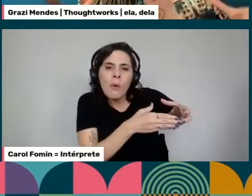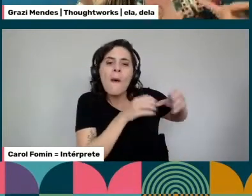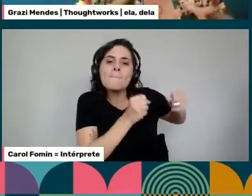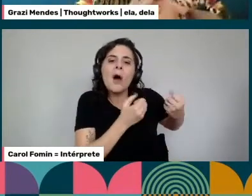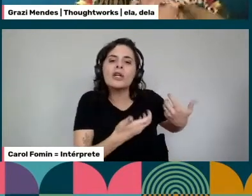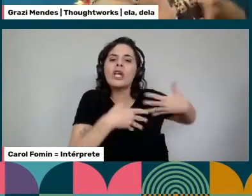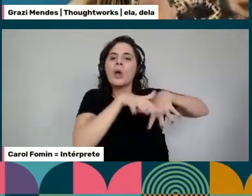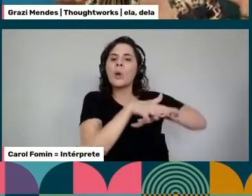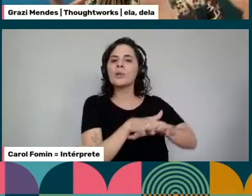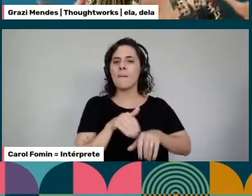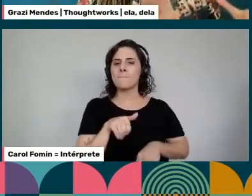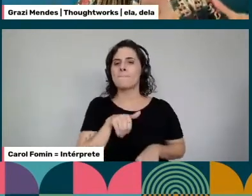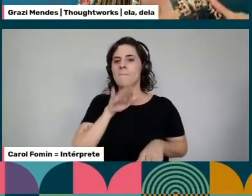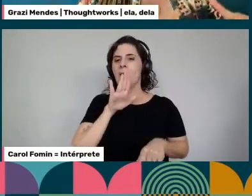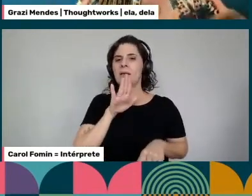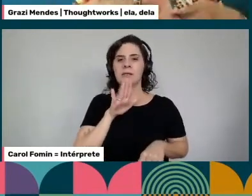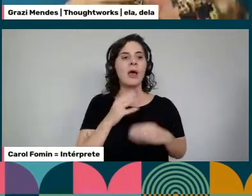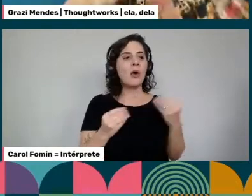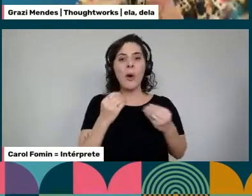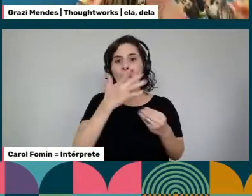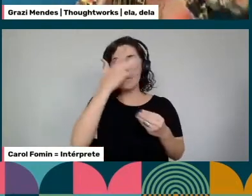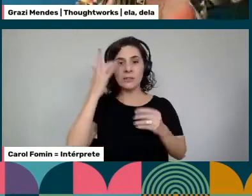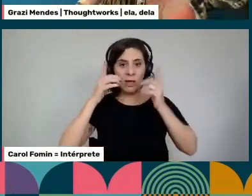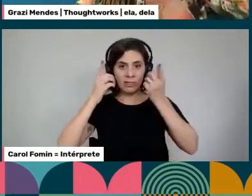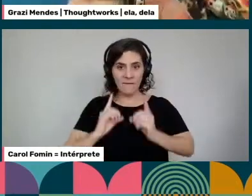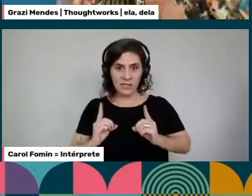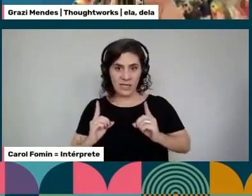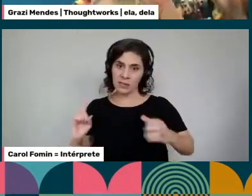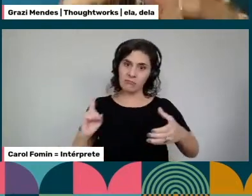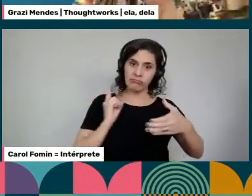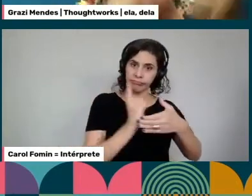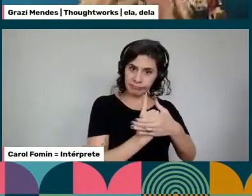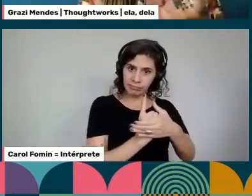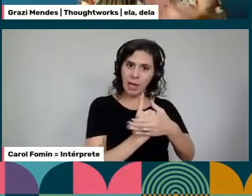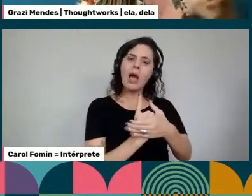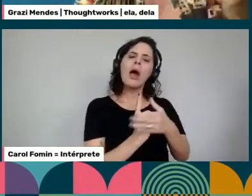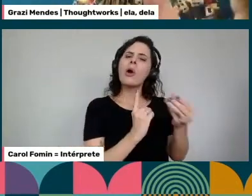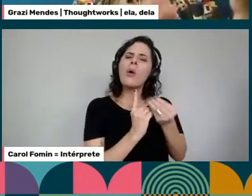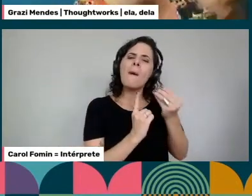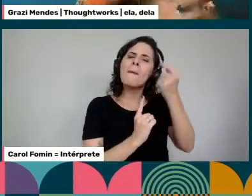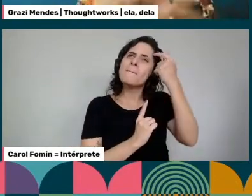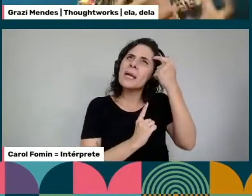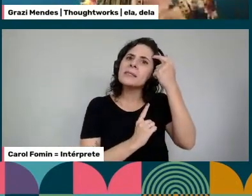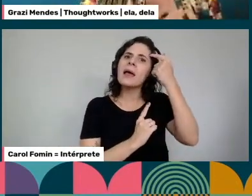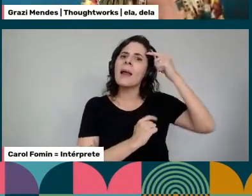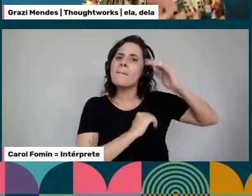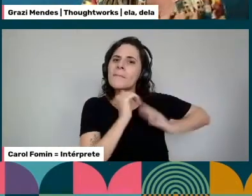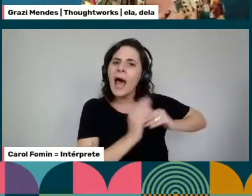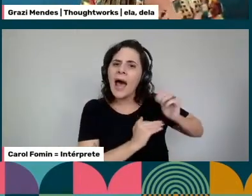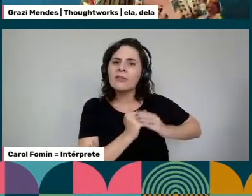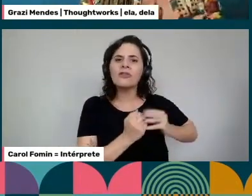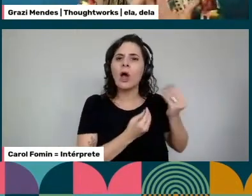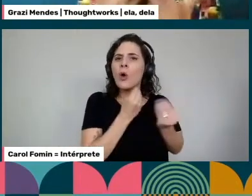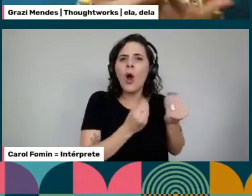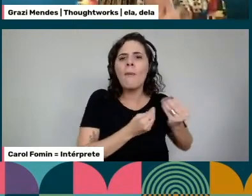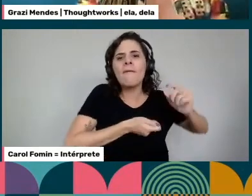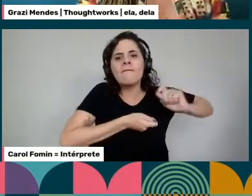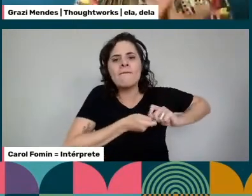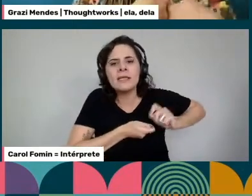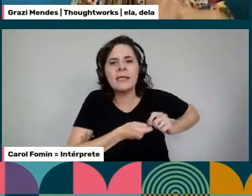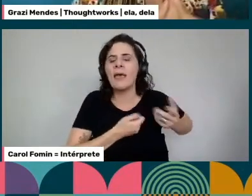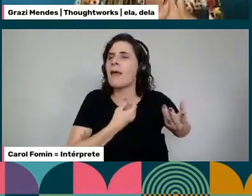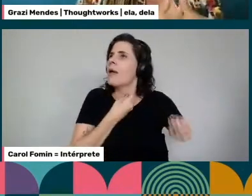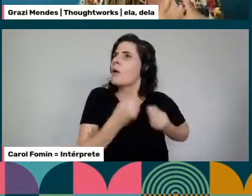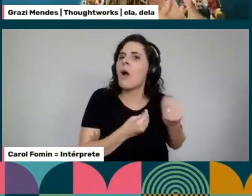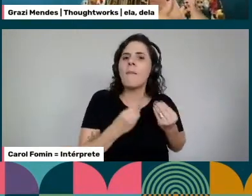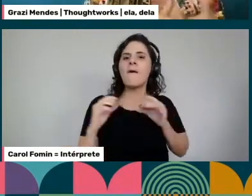traz uma pessoa com deficiência aqui, mas como que a gente pensa nas nossas práticas, como que a gente pensa, por exemplo, num